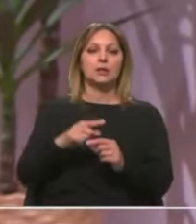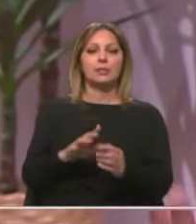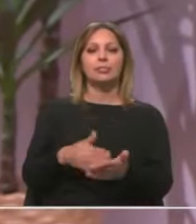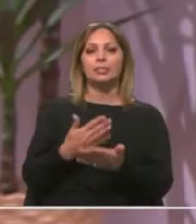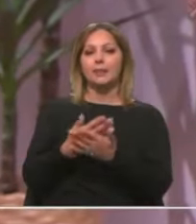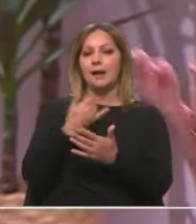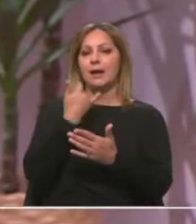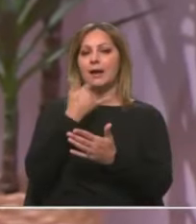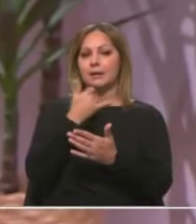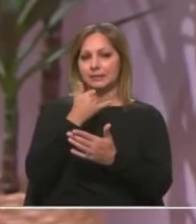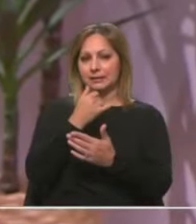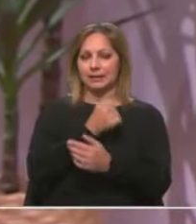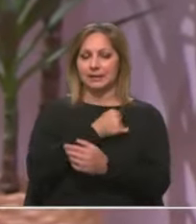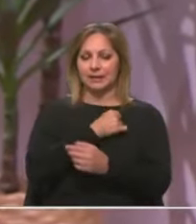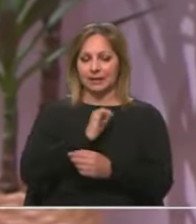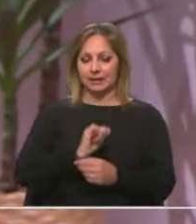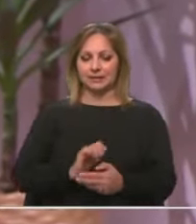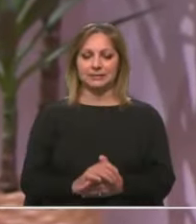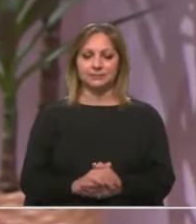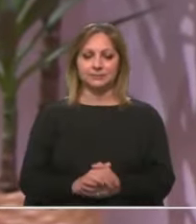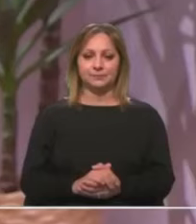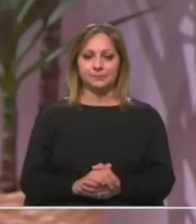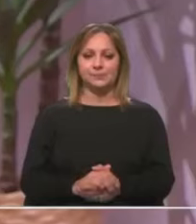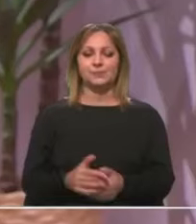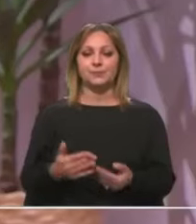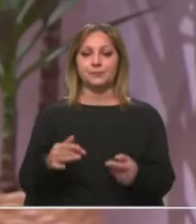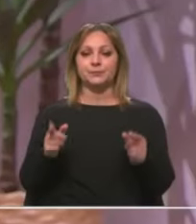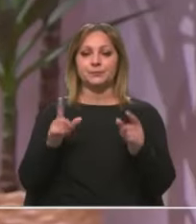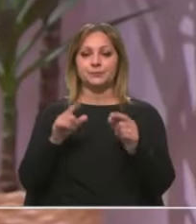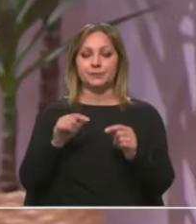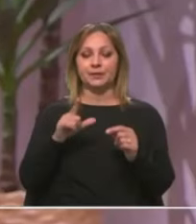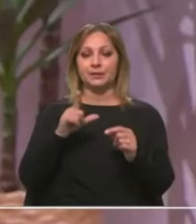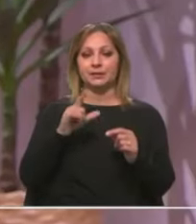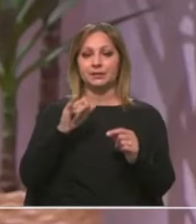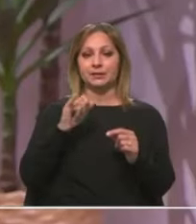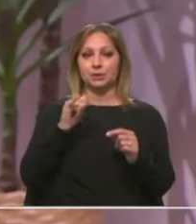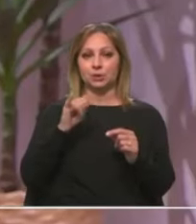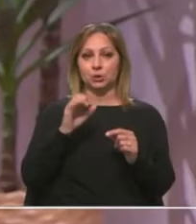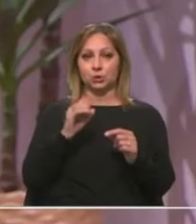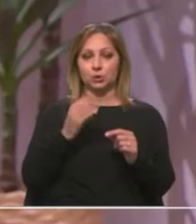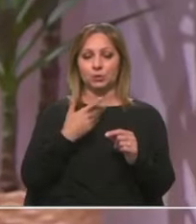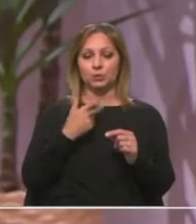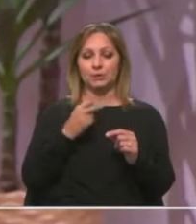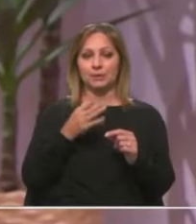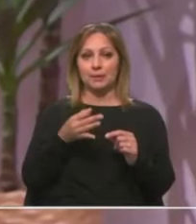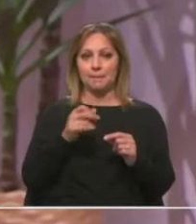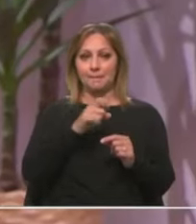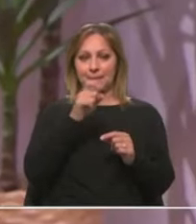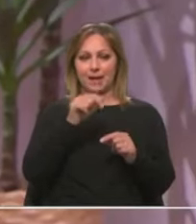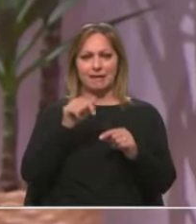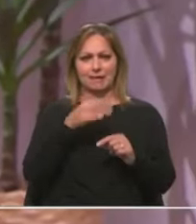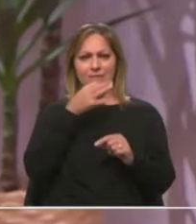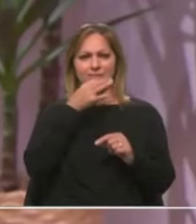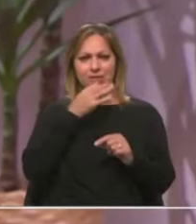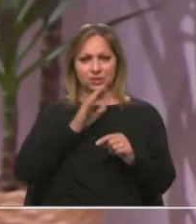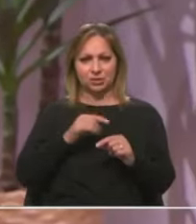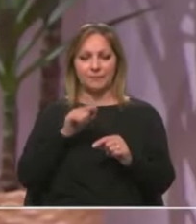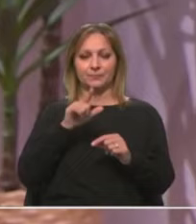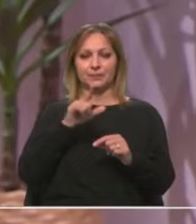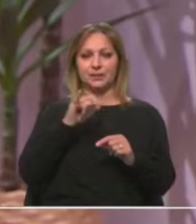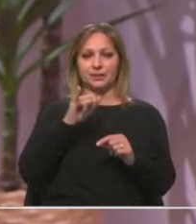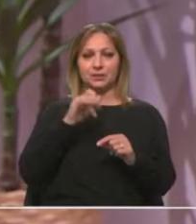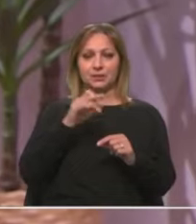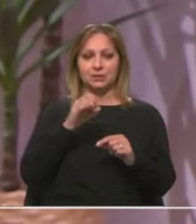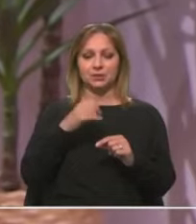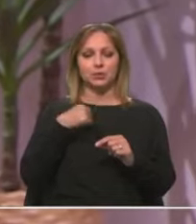alegria imensa à casa, não é? Para além disso, também o lírio da paz. Eu já falei muitas vezes aqui do lírio da paz e para o lírio da paz eu tenho